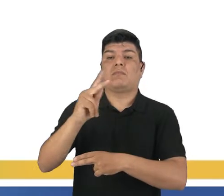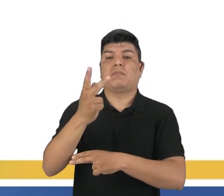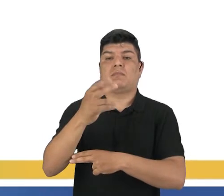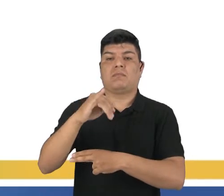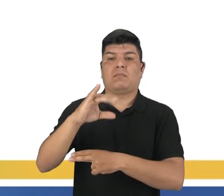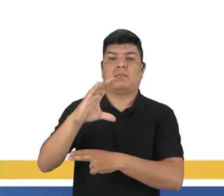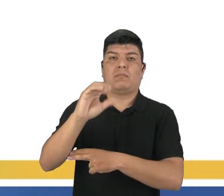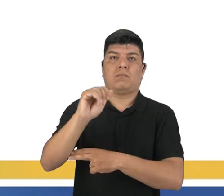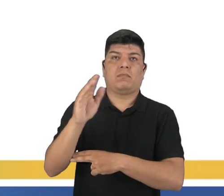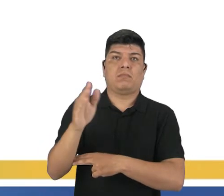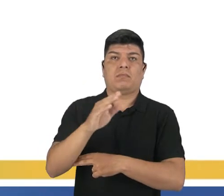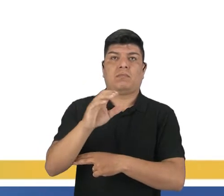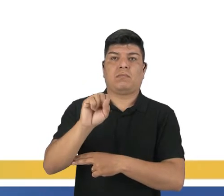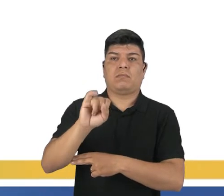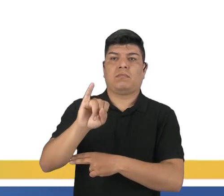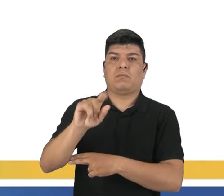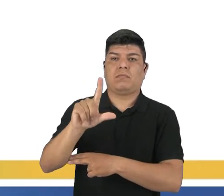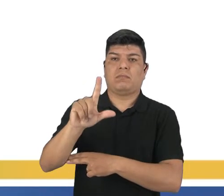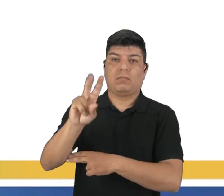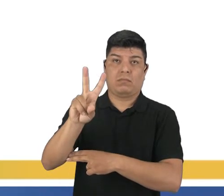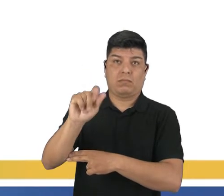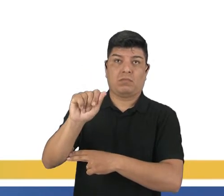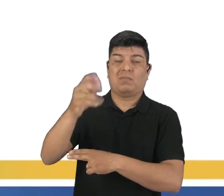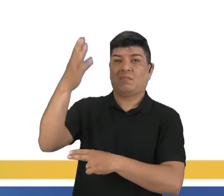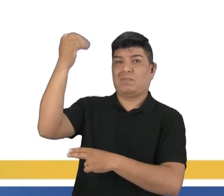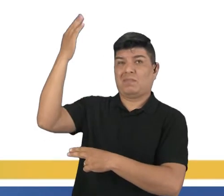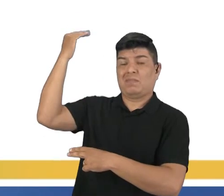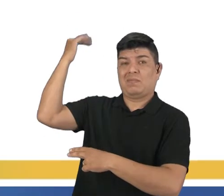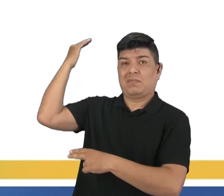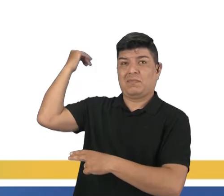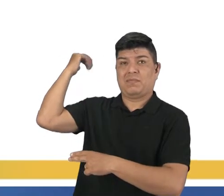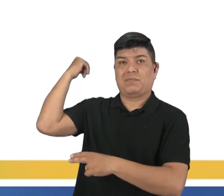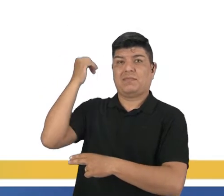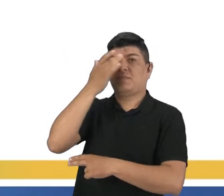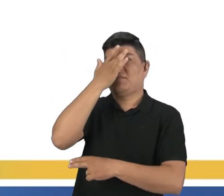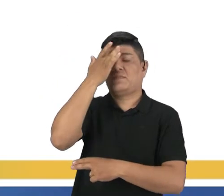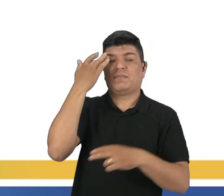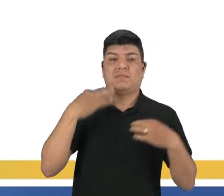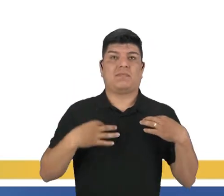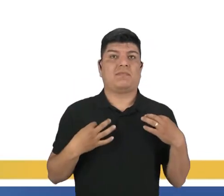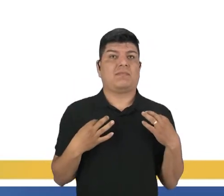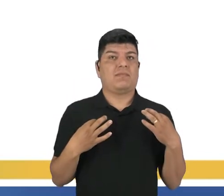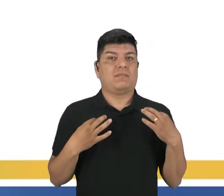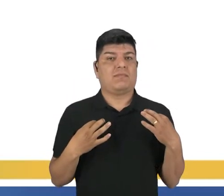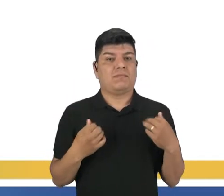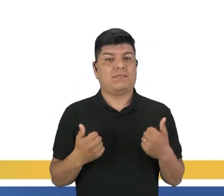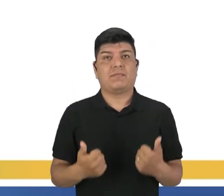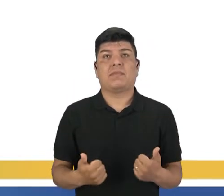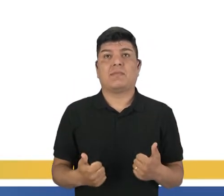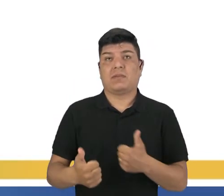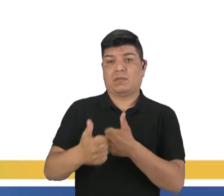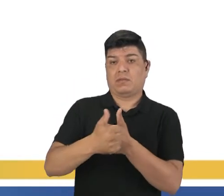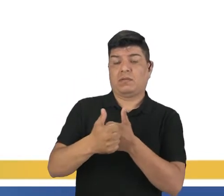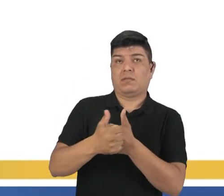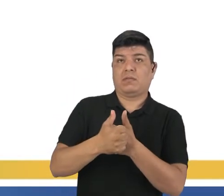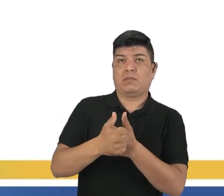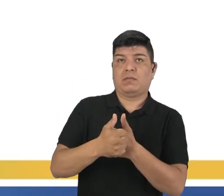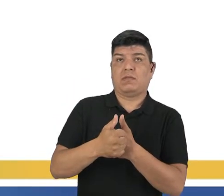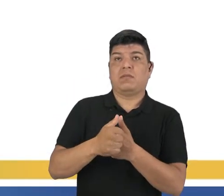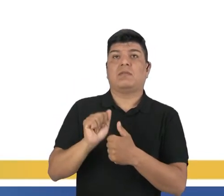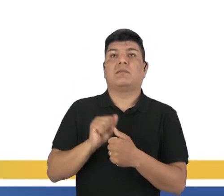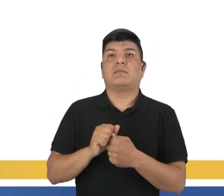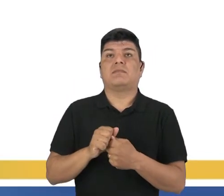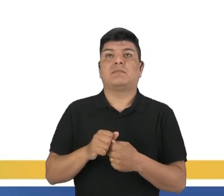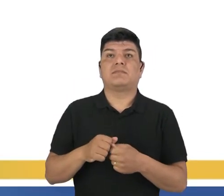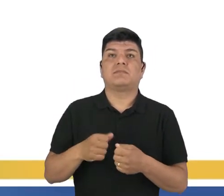de época e ela está representando a época, aquela época, como o pessoal se vestia, tá bom? E ao lado tem o Batman,